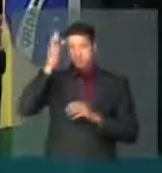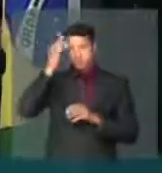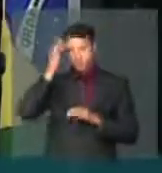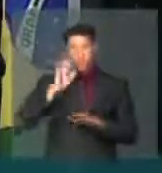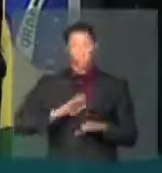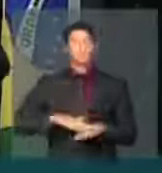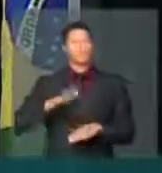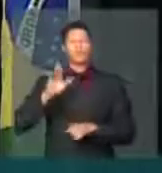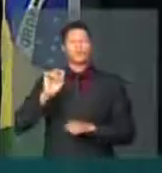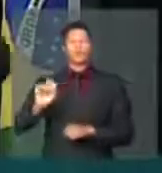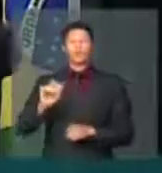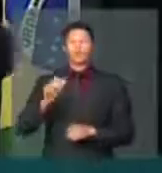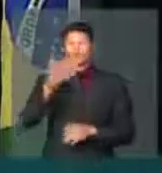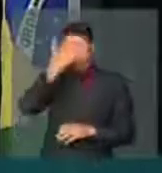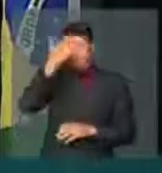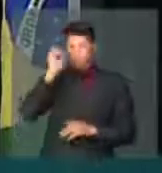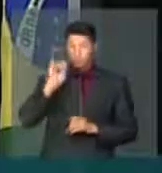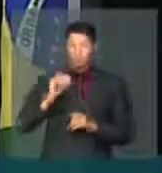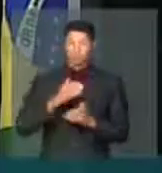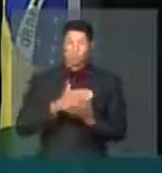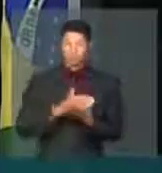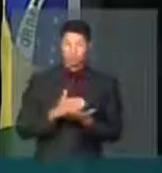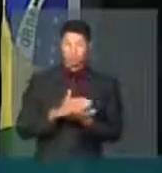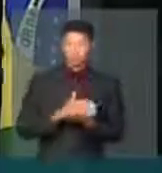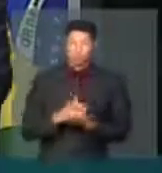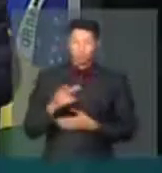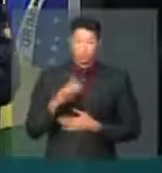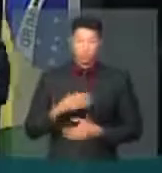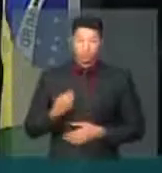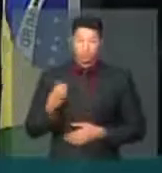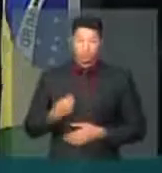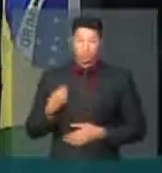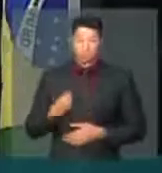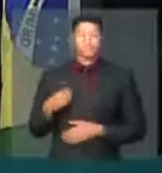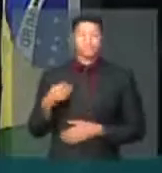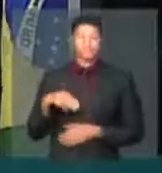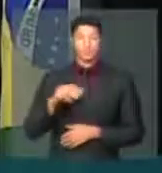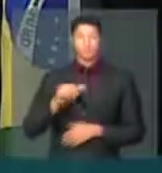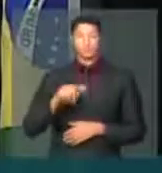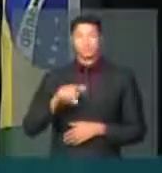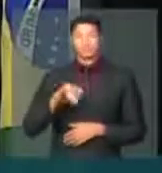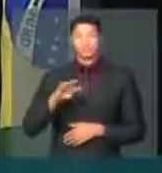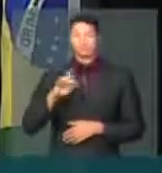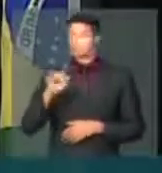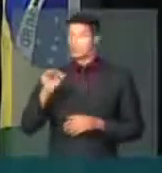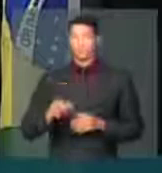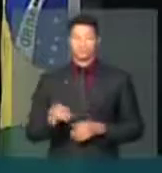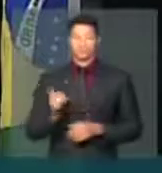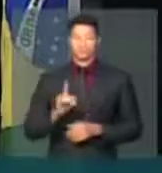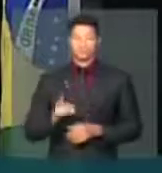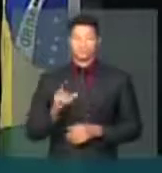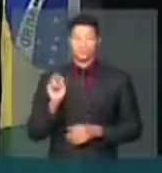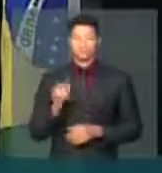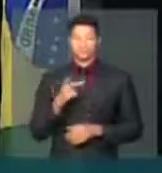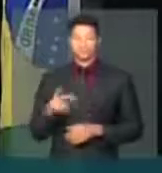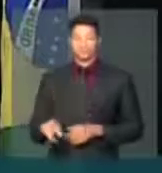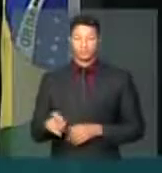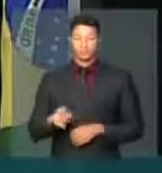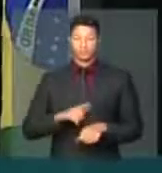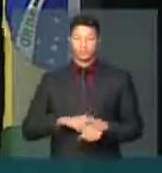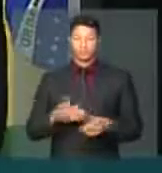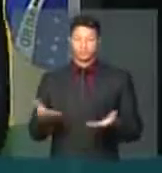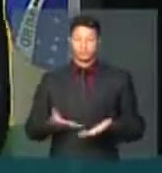maior do que daqueles que estão iniciando a sua vida como magistrado, não é justo que,